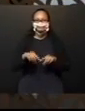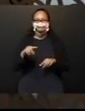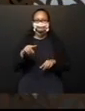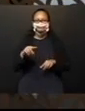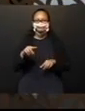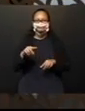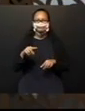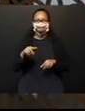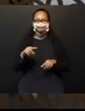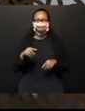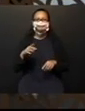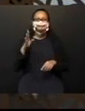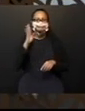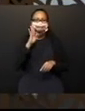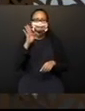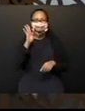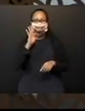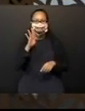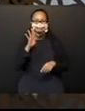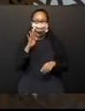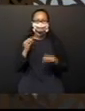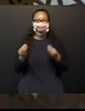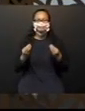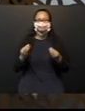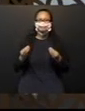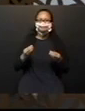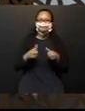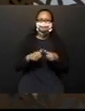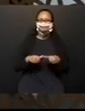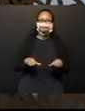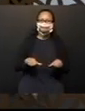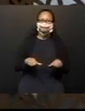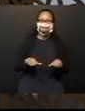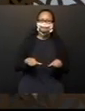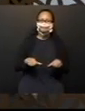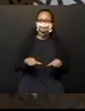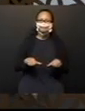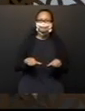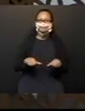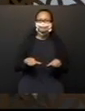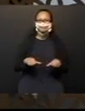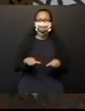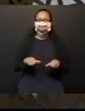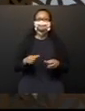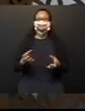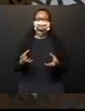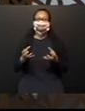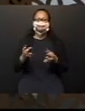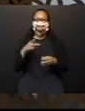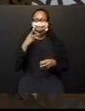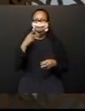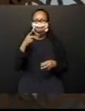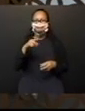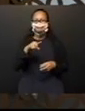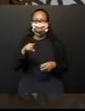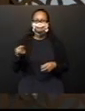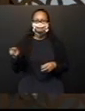Foi divertido? Como é que está sendo? Eu queria falar para vocês que eu estou gostando